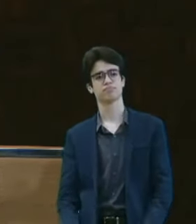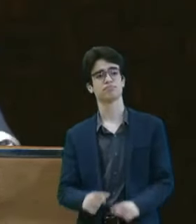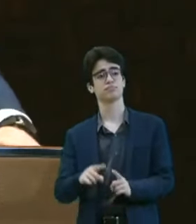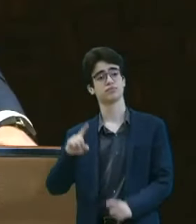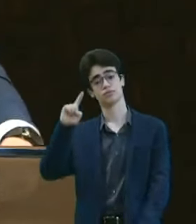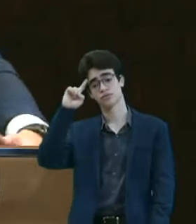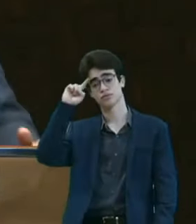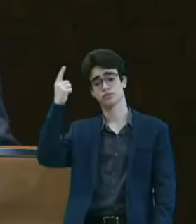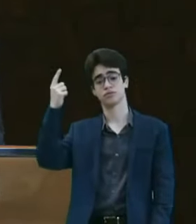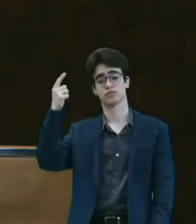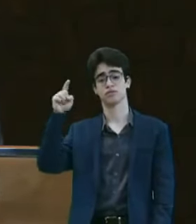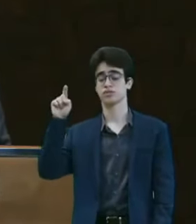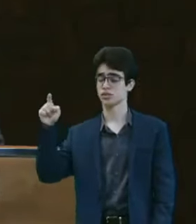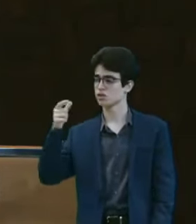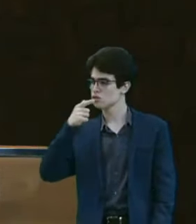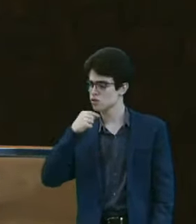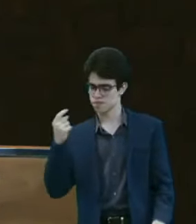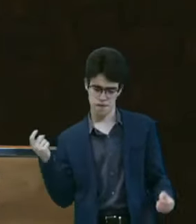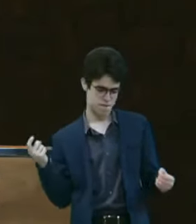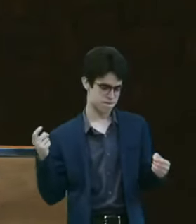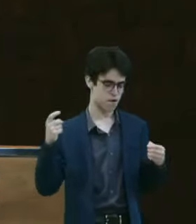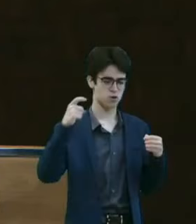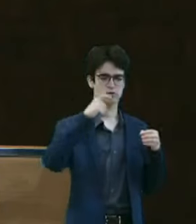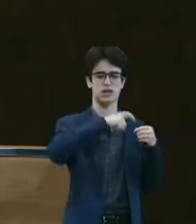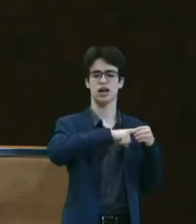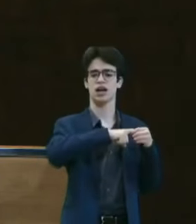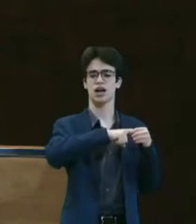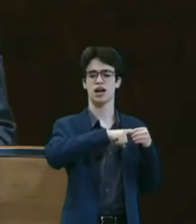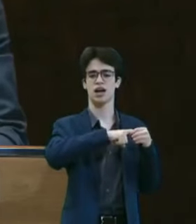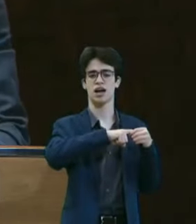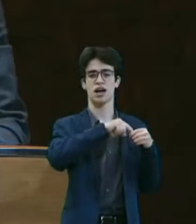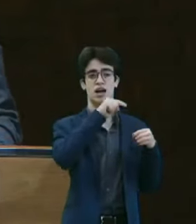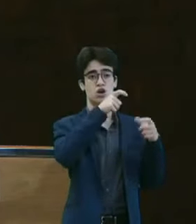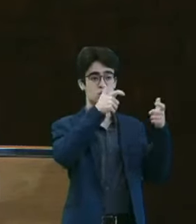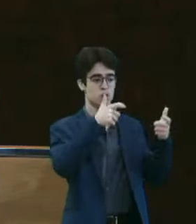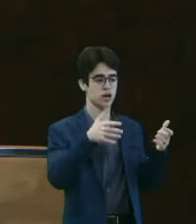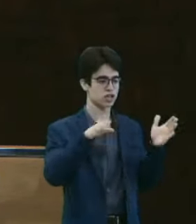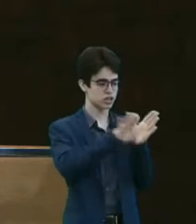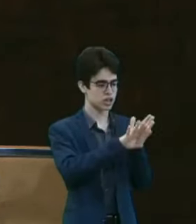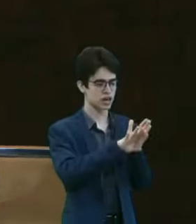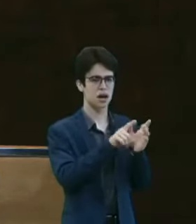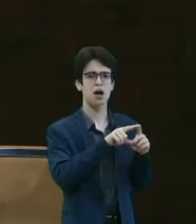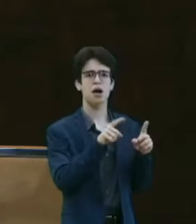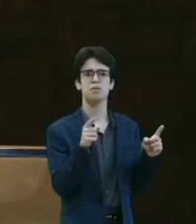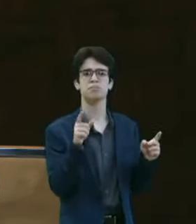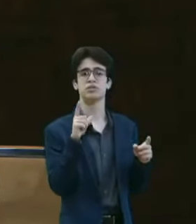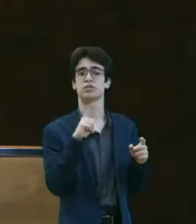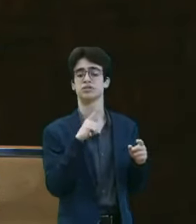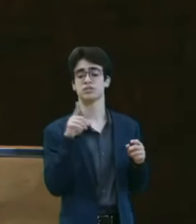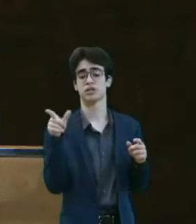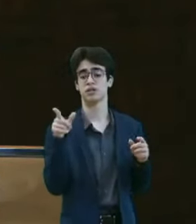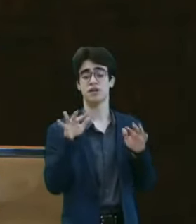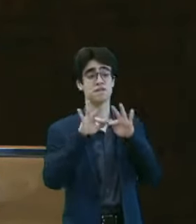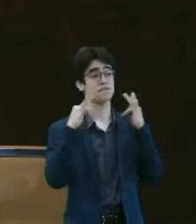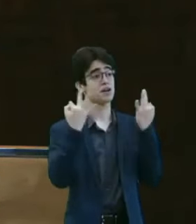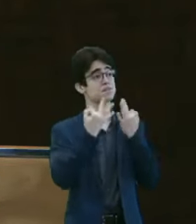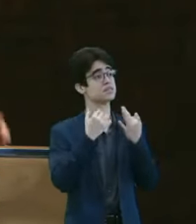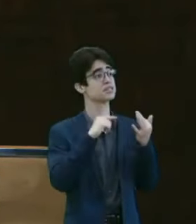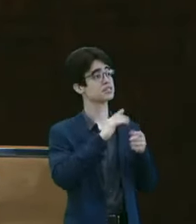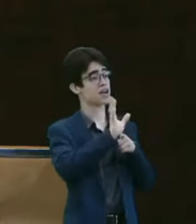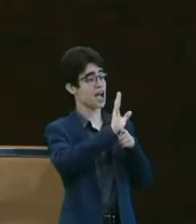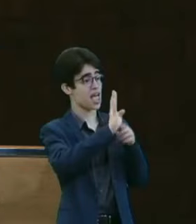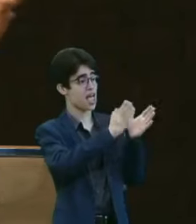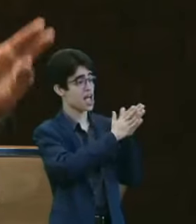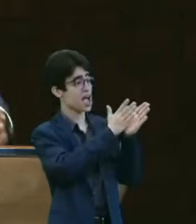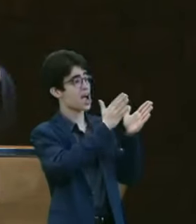Naquele dia, aquele moço volta para casa. Quando ele chega ali, ele não percebe, mas a família estava